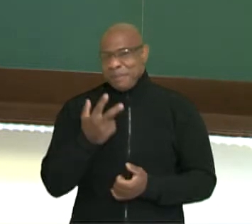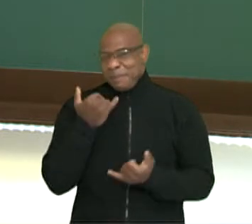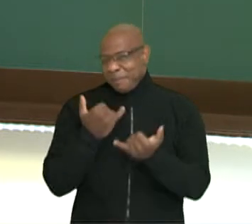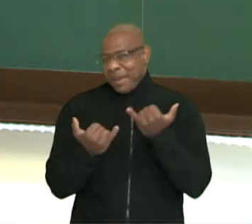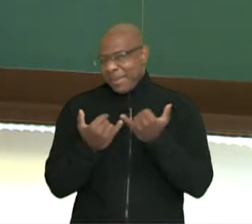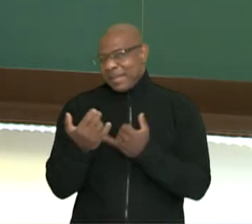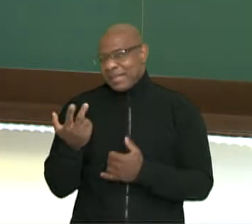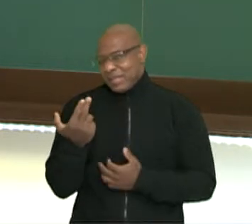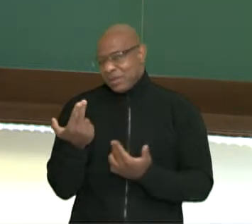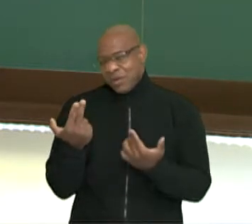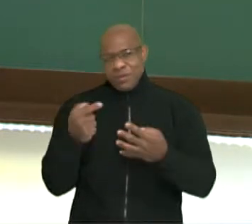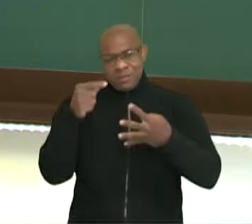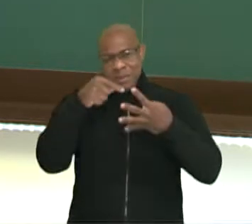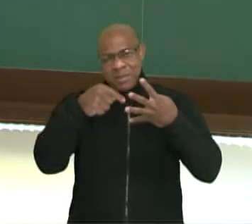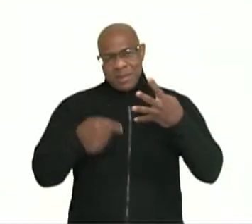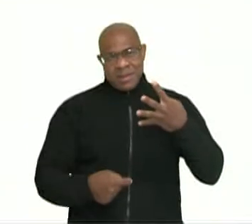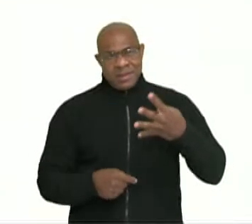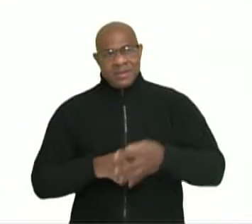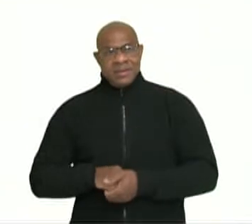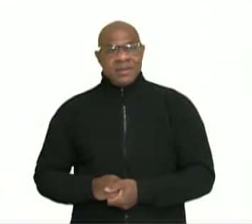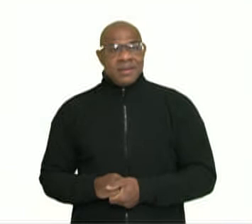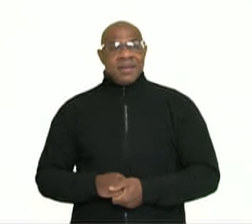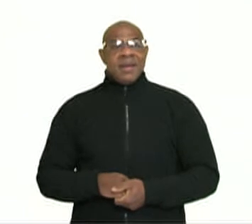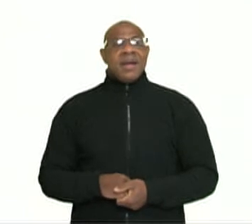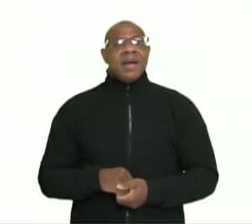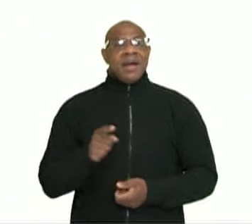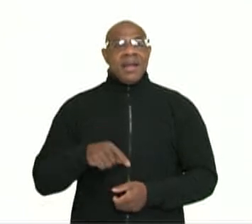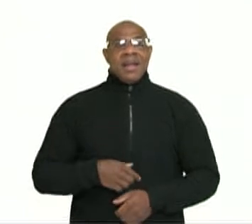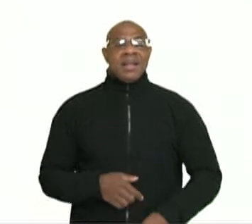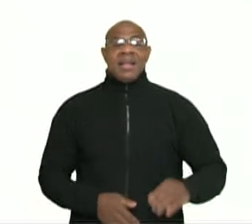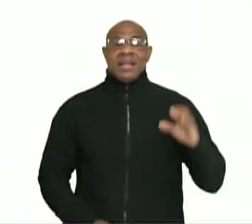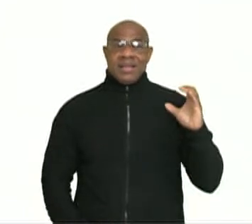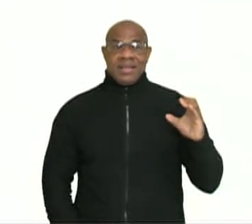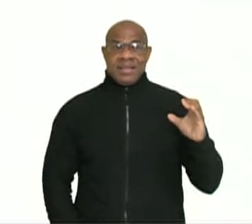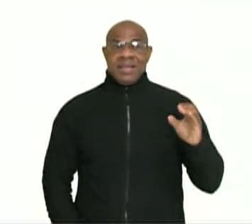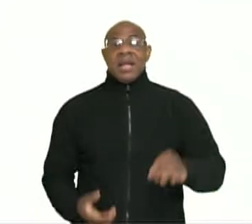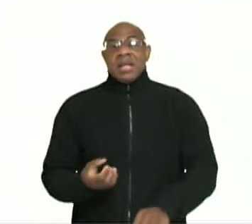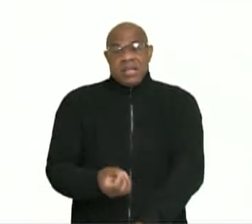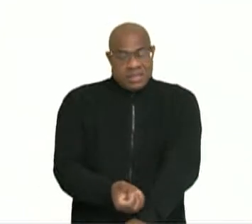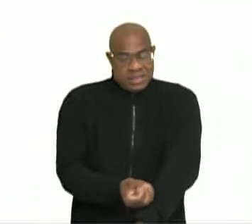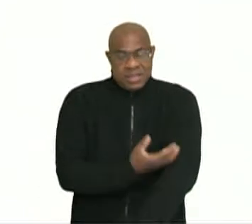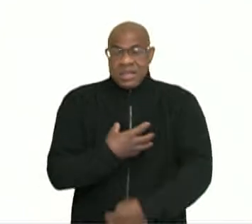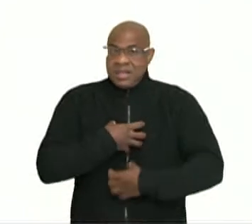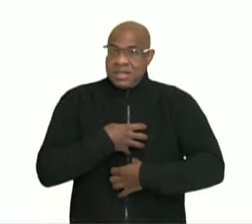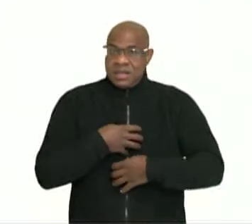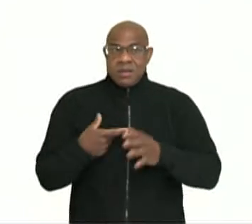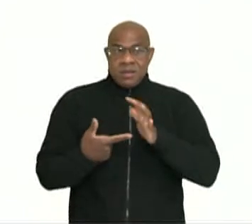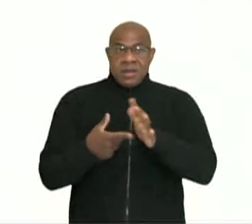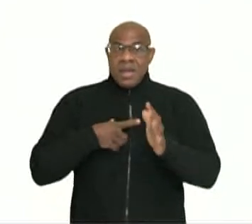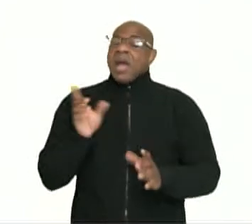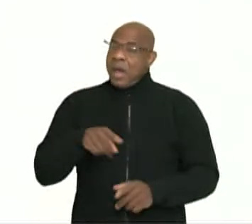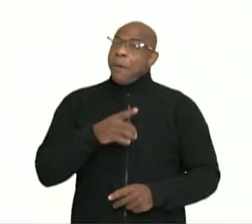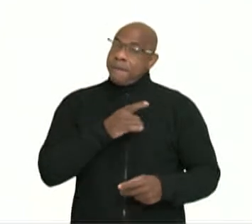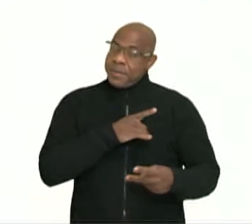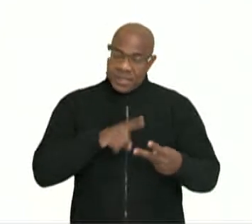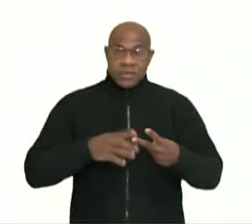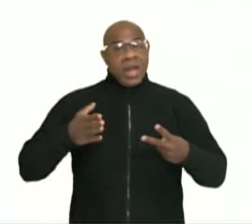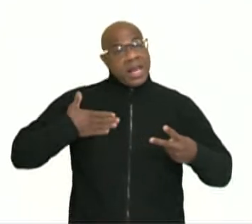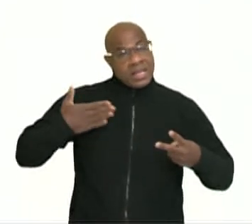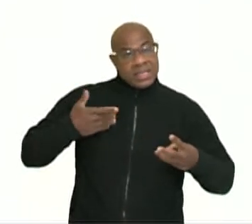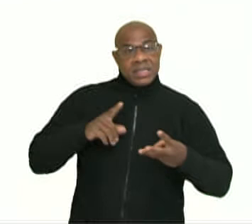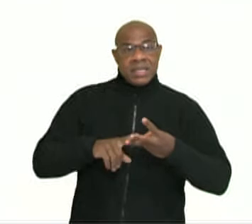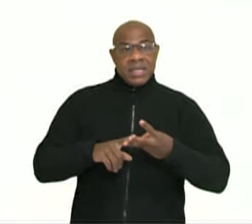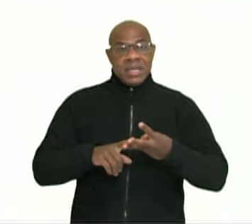lê rápido. Não, mas não são, né? Os sentimentos, as emoções retratadas são medo,